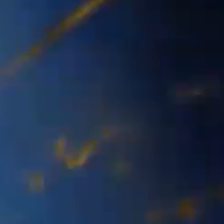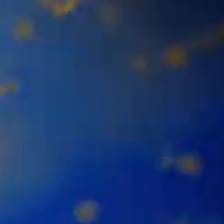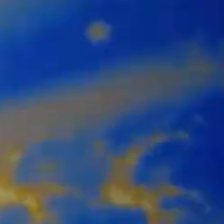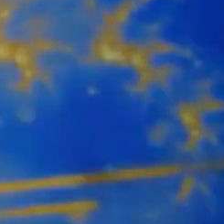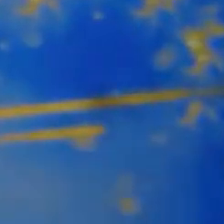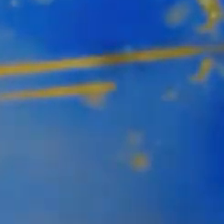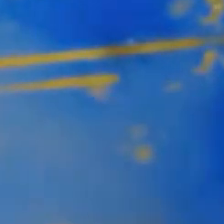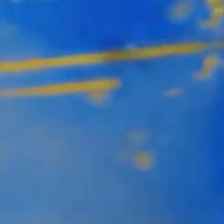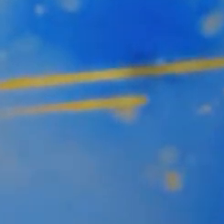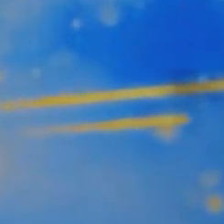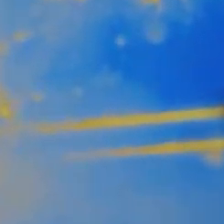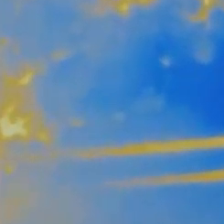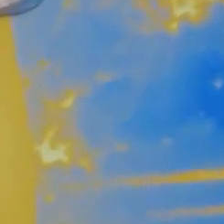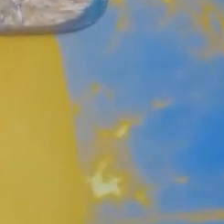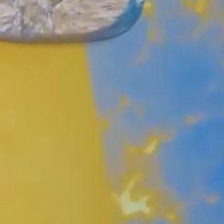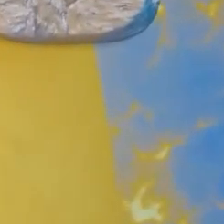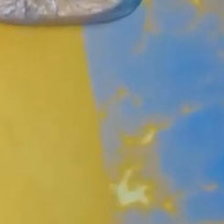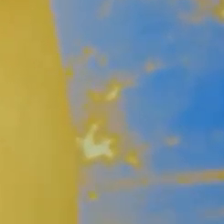E aí